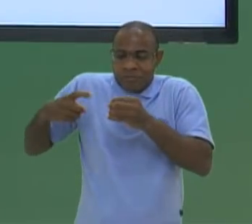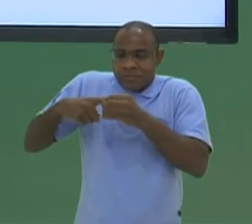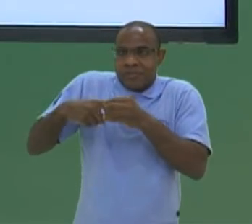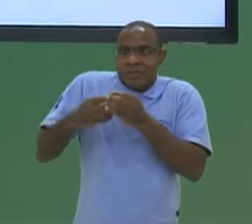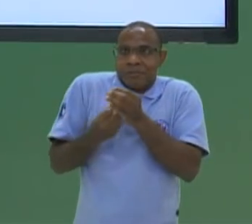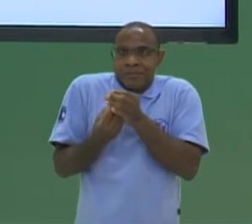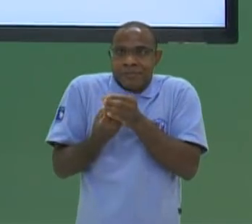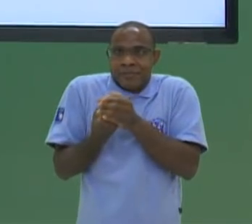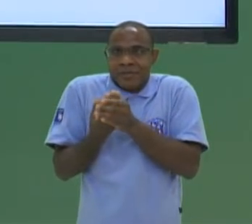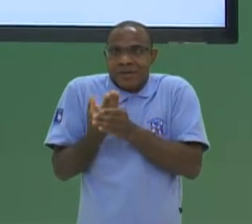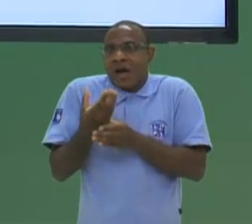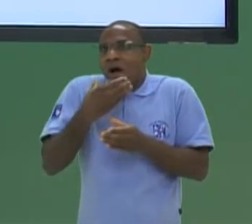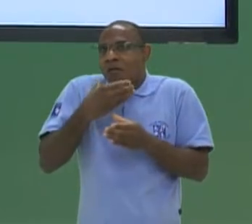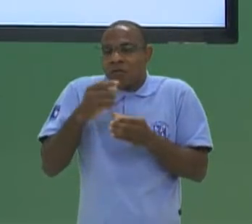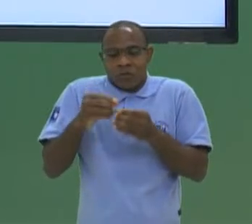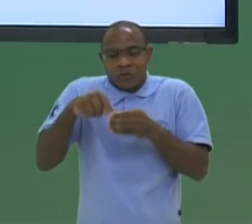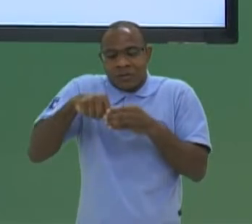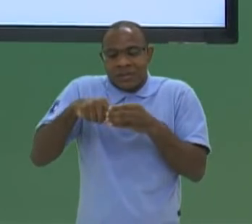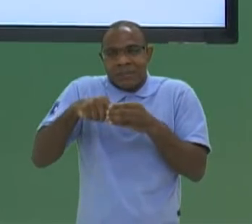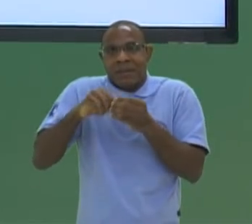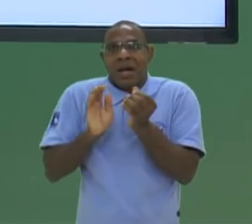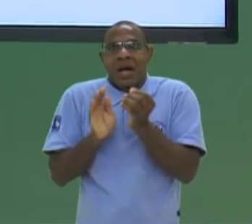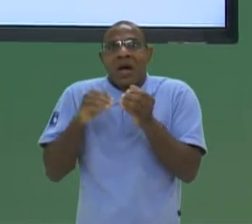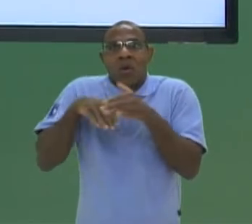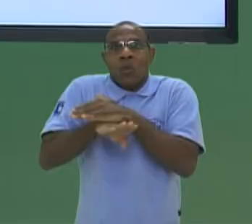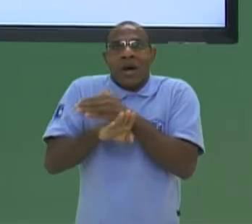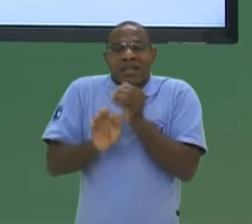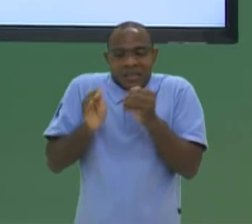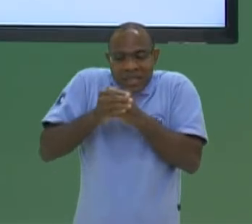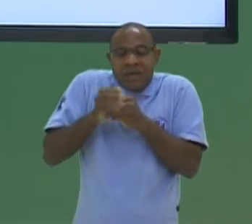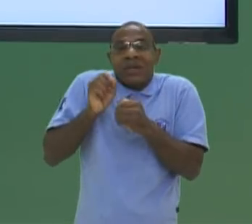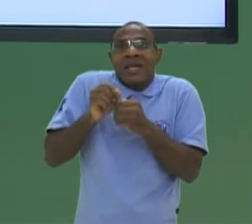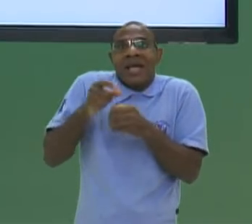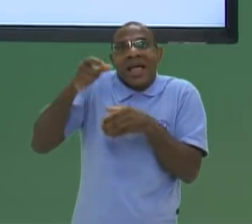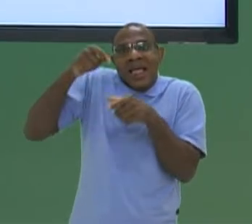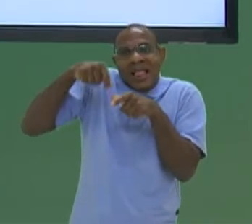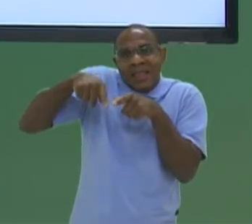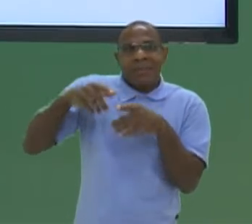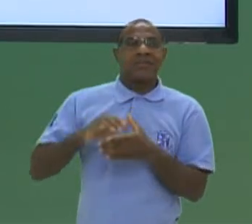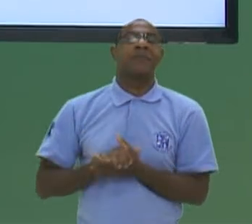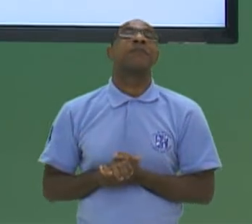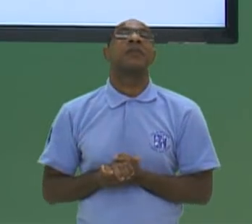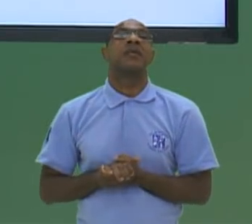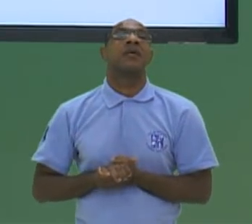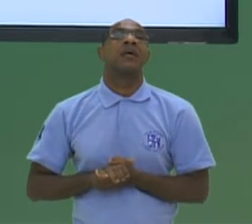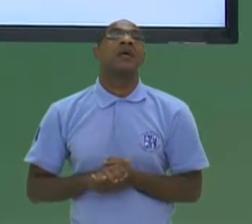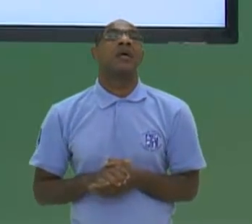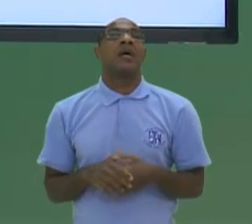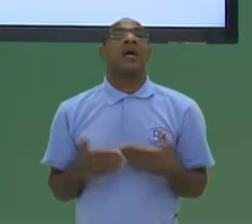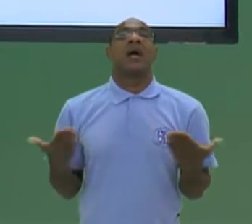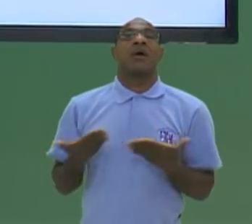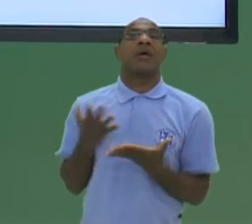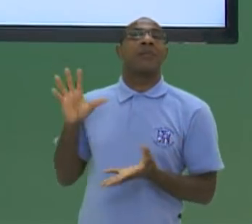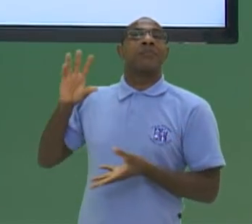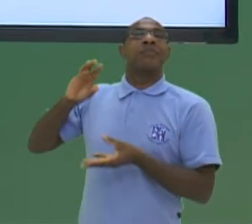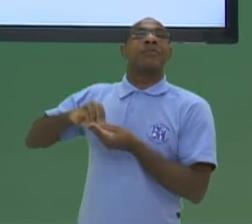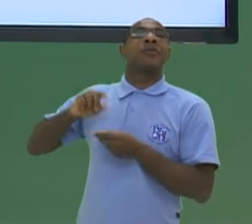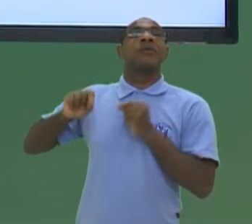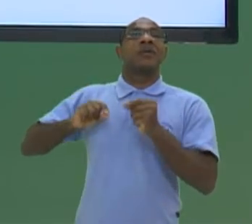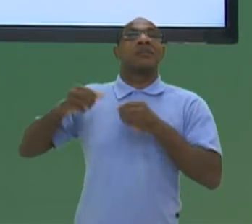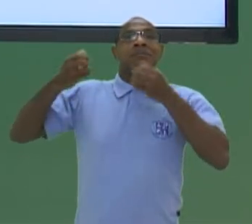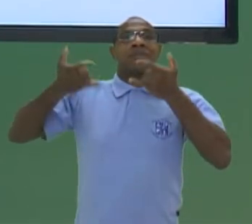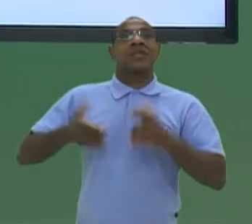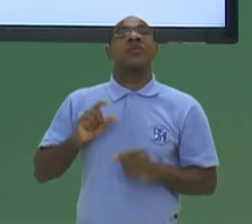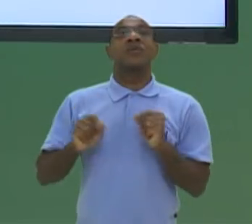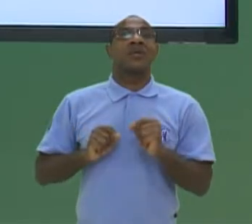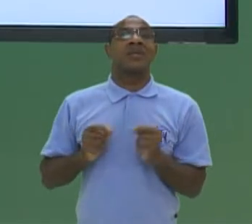um fruto para guardar a semente. Bem fácil, não é mesmo? Então agora nós vamos retomar tudo que eu falei